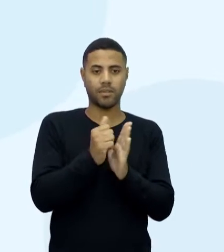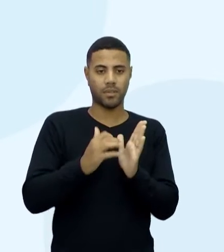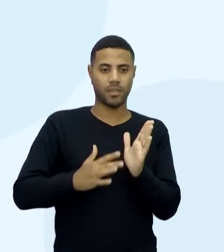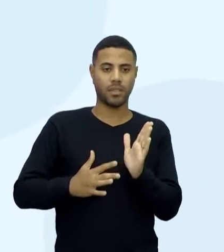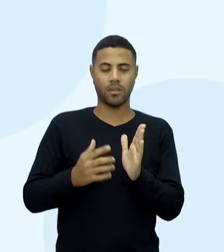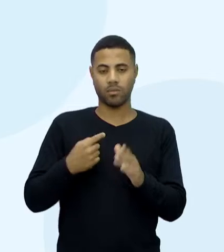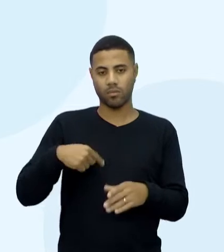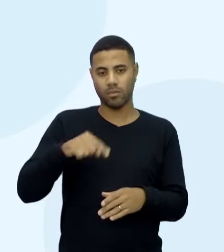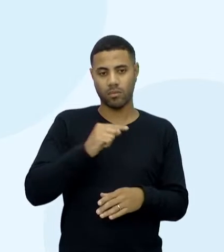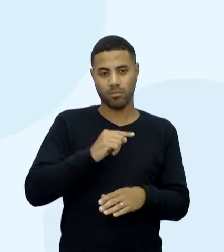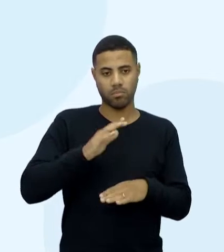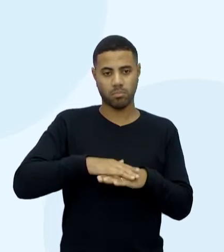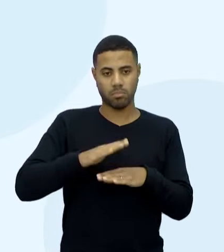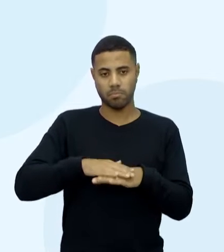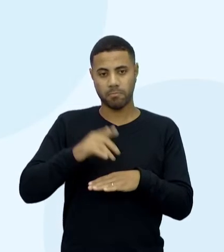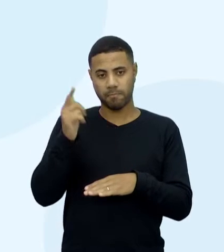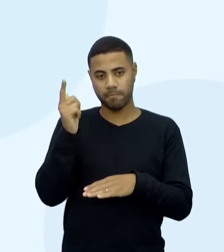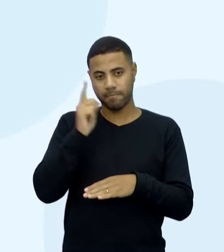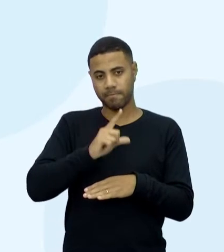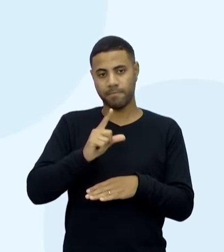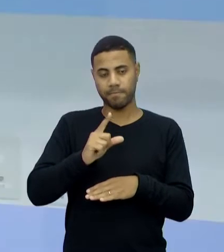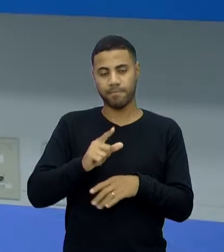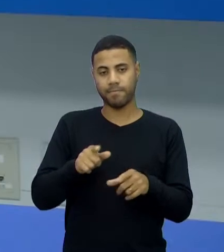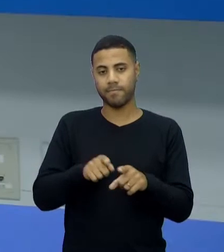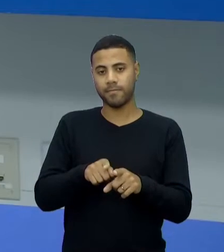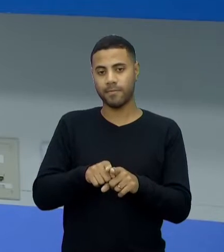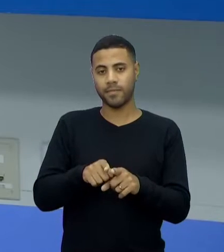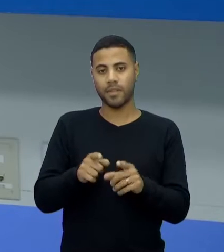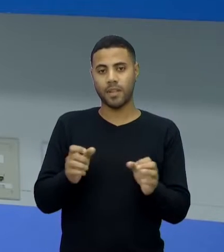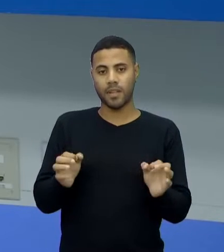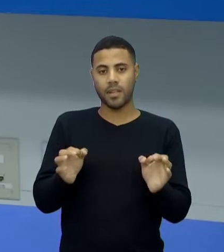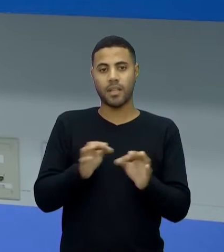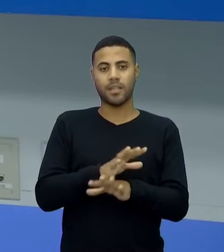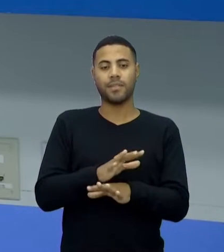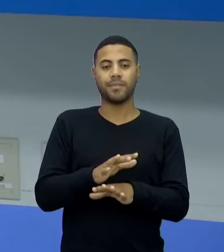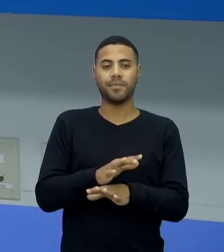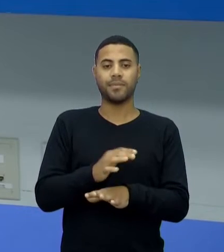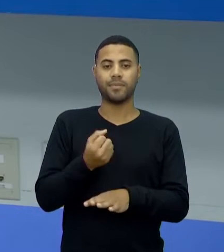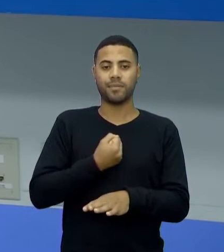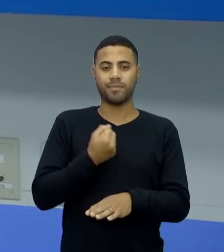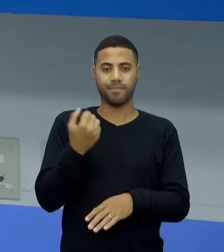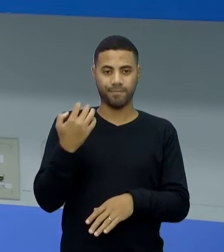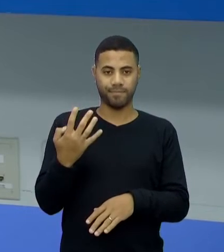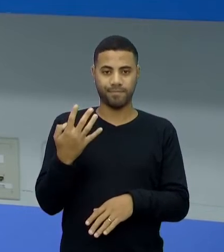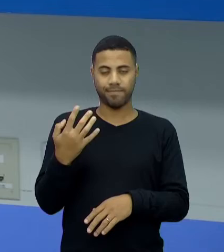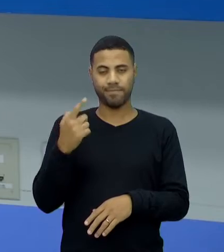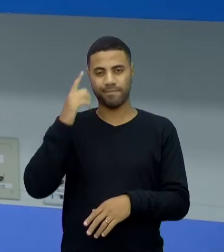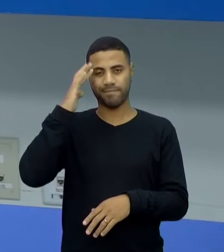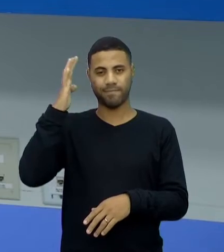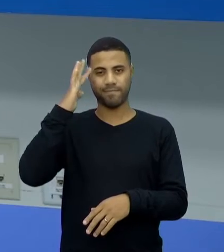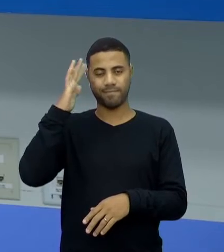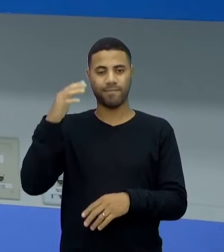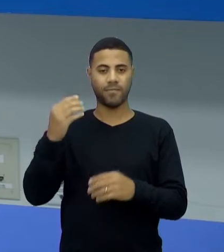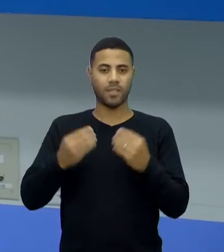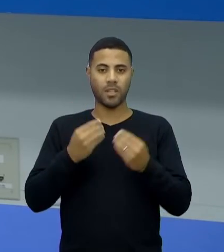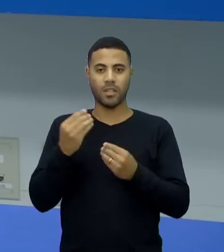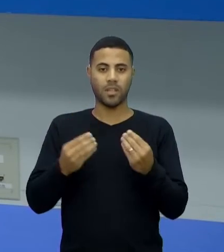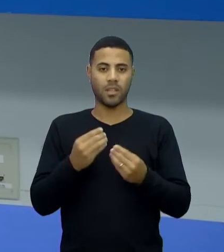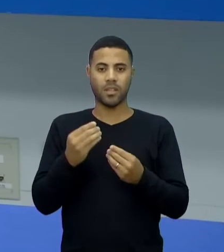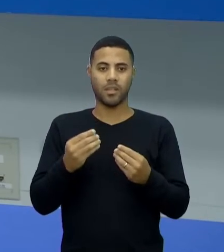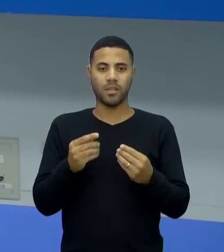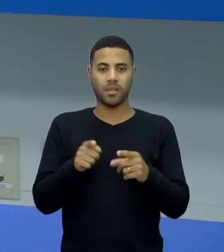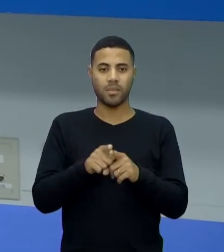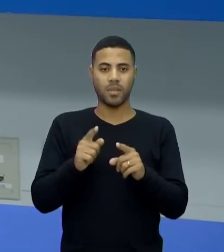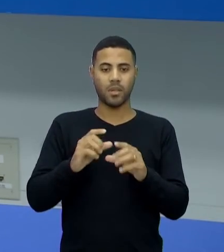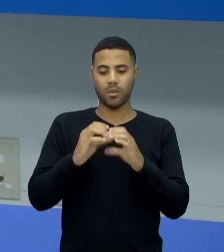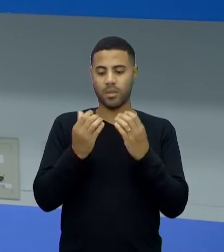que vocês realizaram aí né como encerramento da da atividade quro pensar um pouquinho essas questões dentro